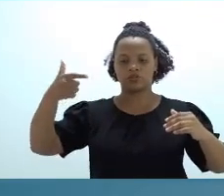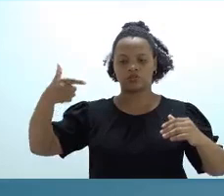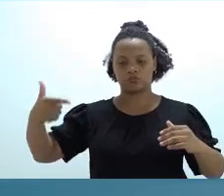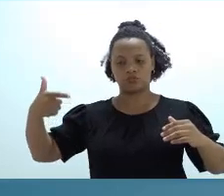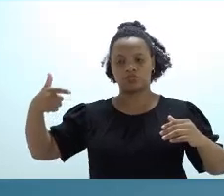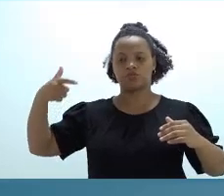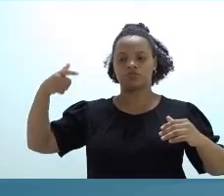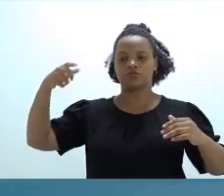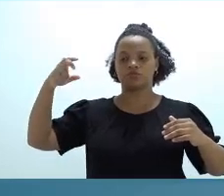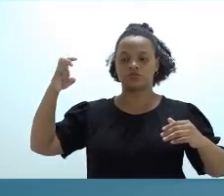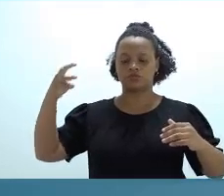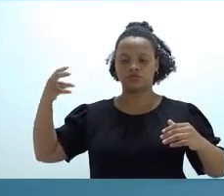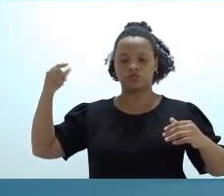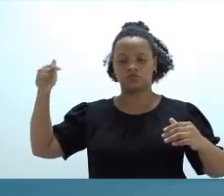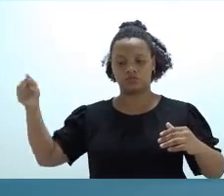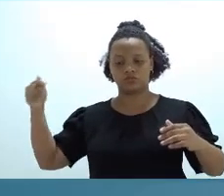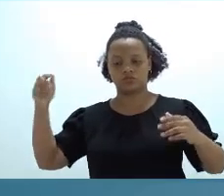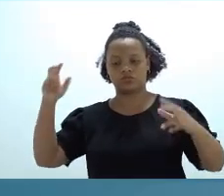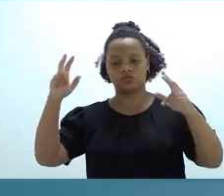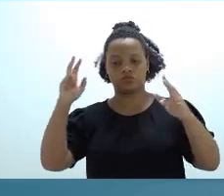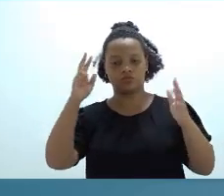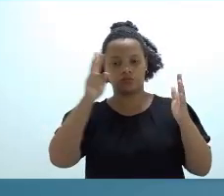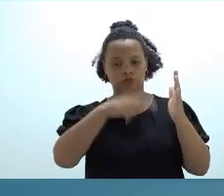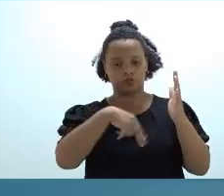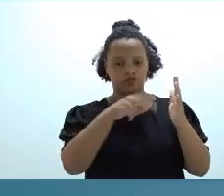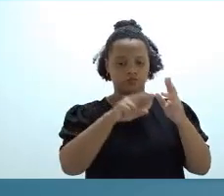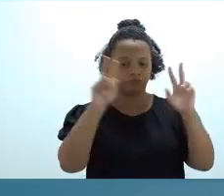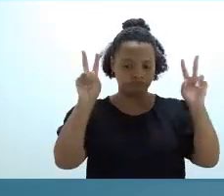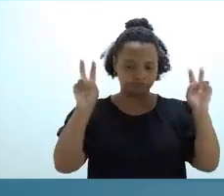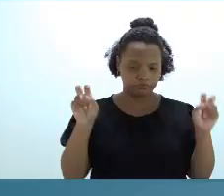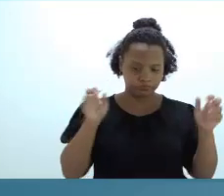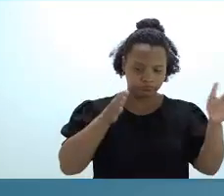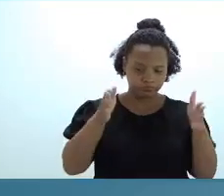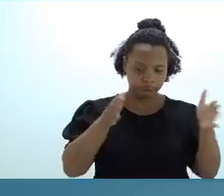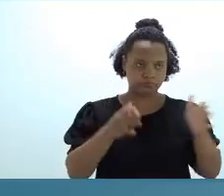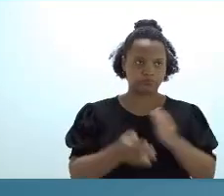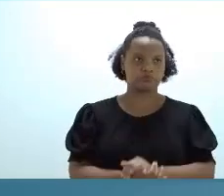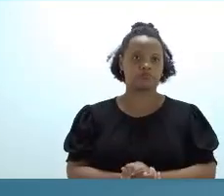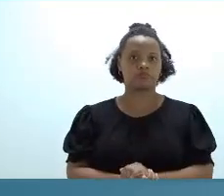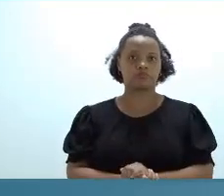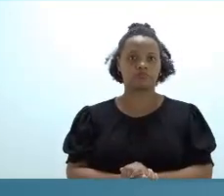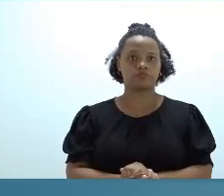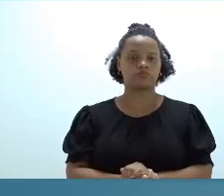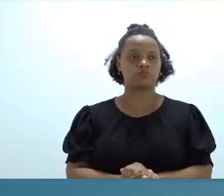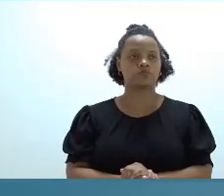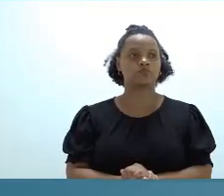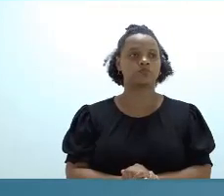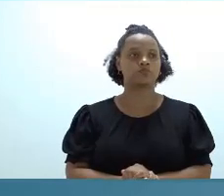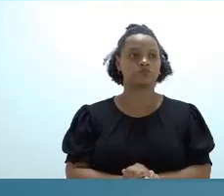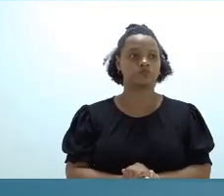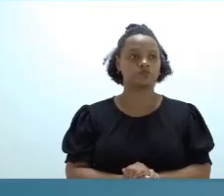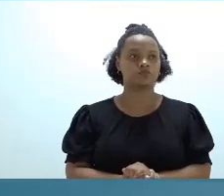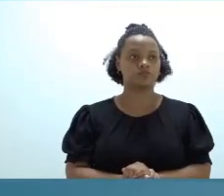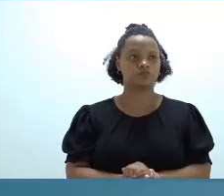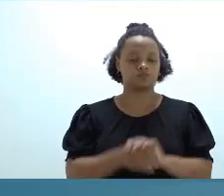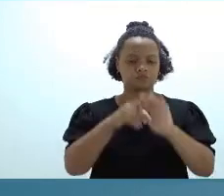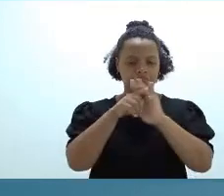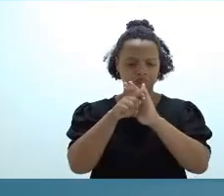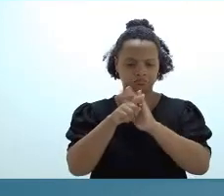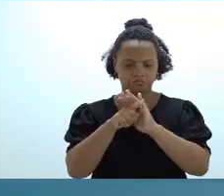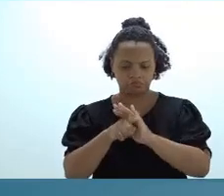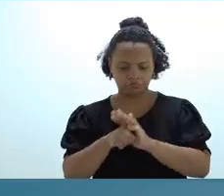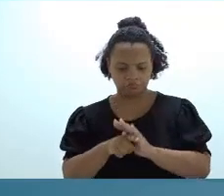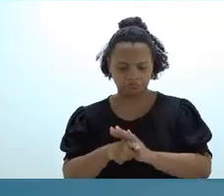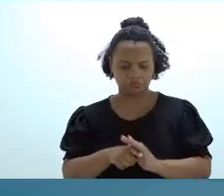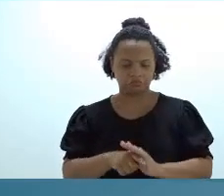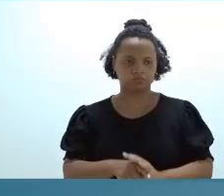080-425137-2018-814-000, vou ler a parte que interessa, com devida vênia, realizando uma interpretação sistemática do aludido dispositivo, em conjunto